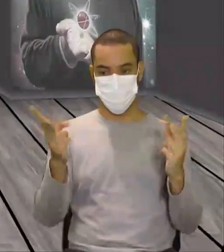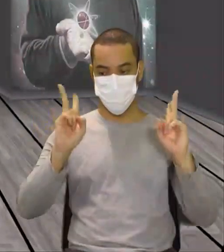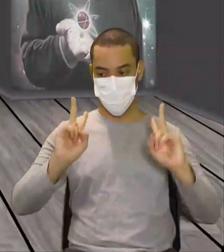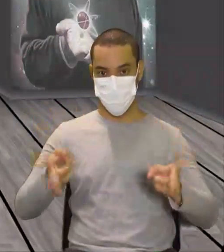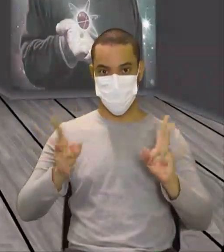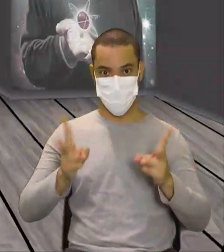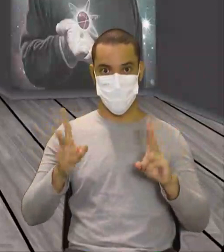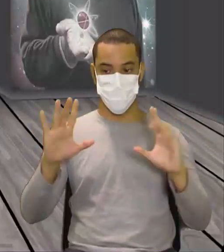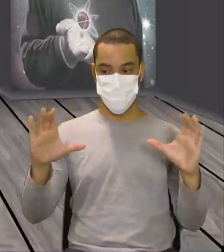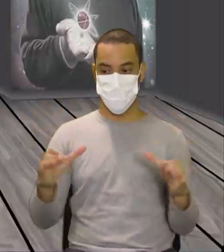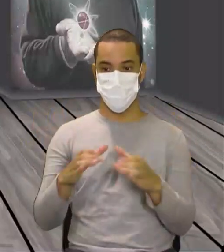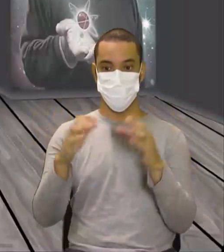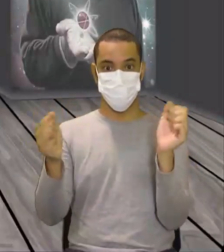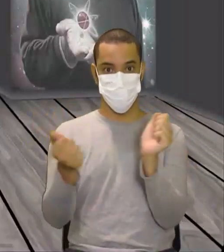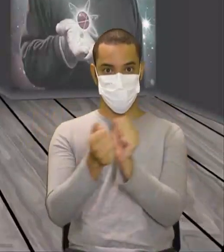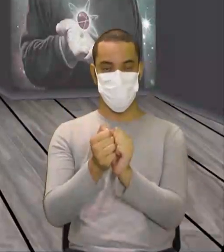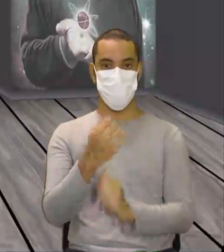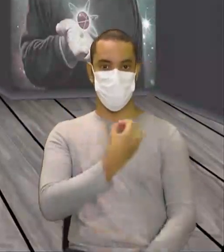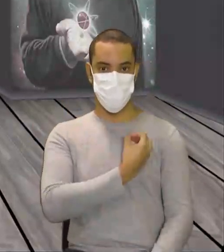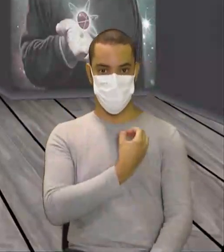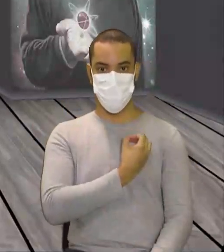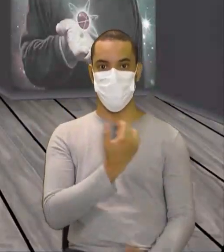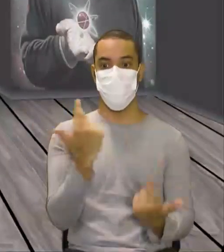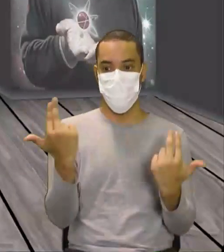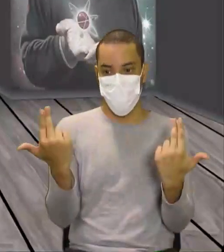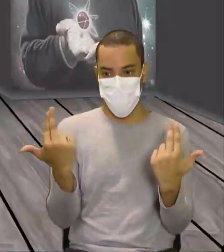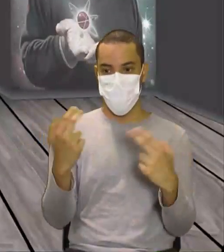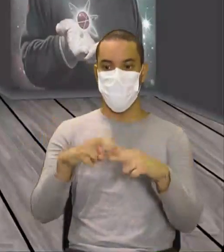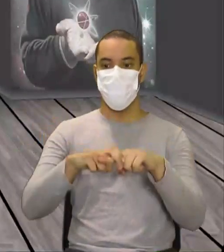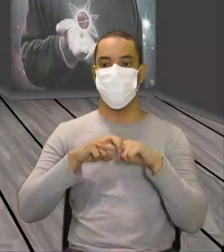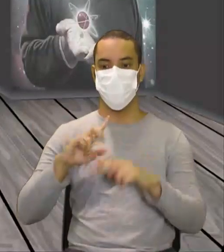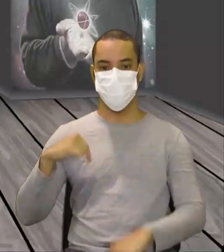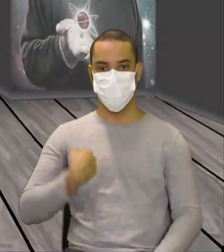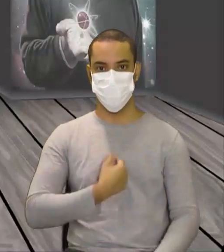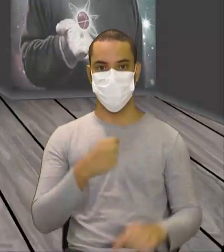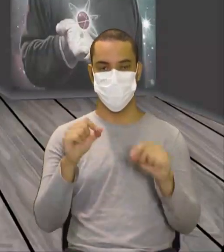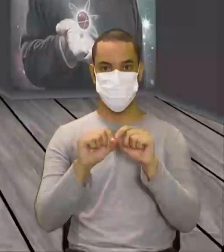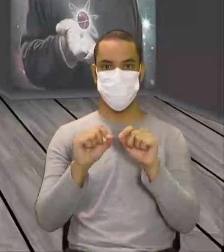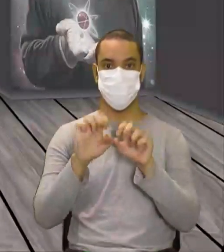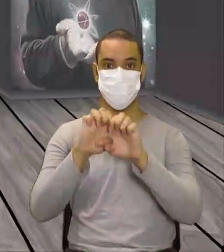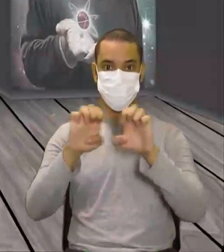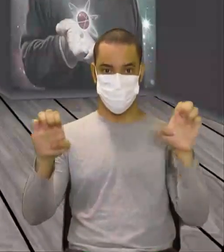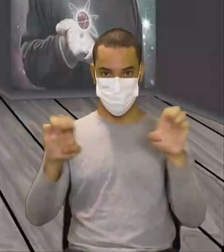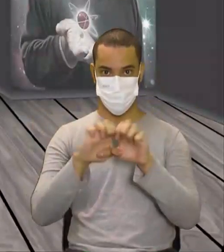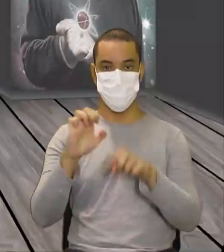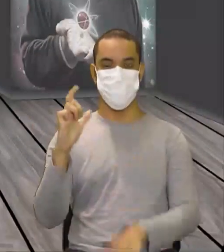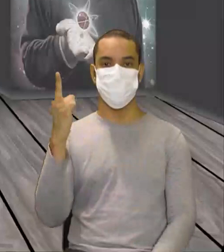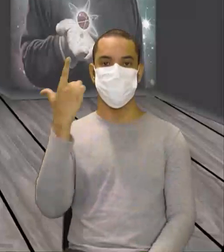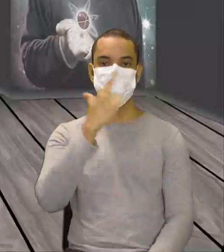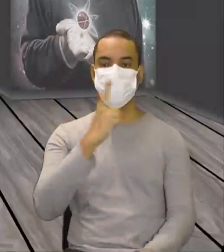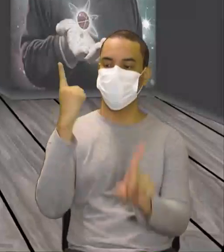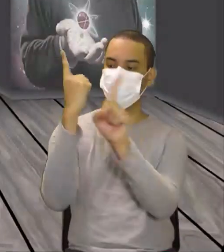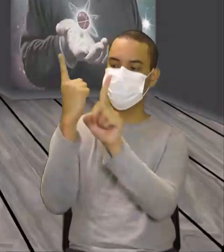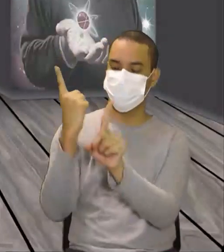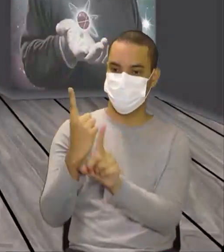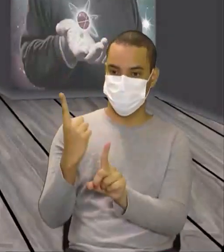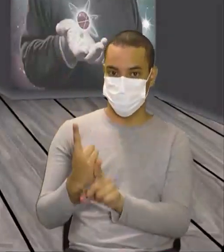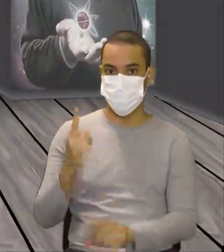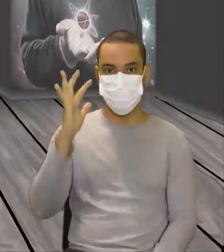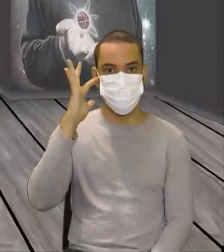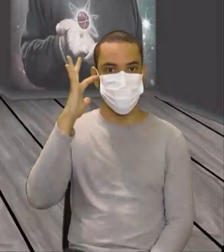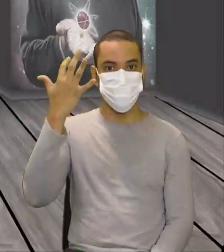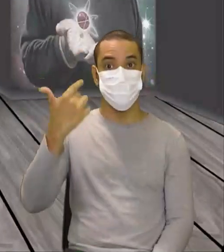intensidade, o mesmo valor. Então aí nós fazemos aquelas equações e conseguimos achar outros resultados,